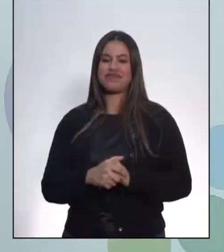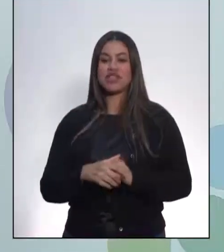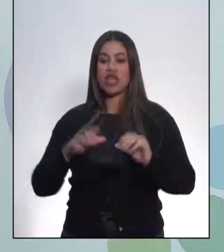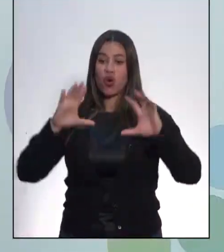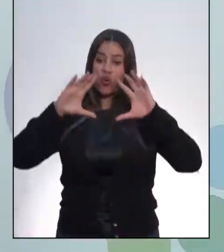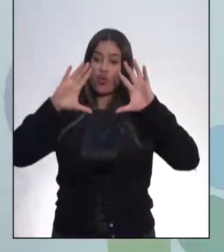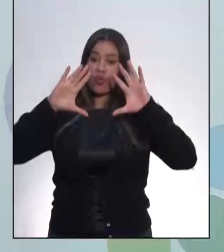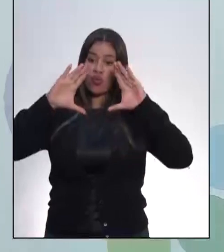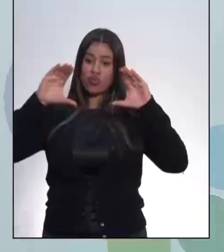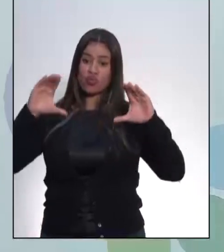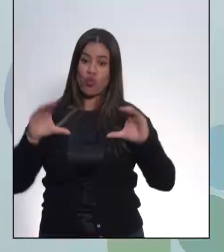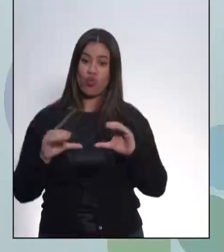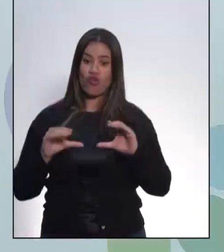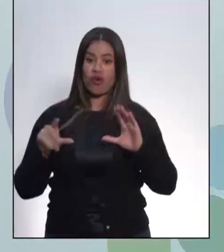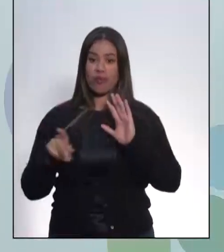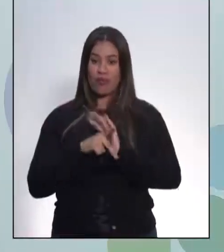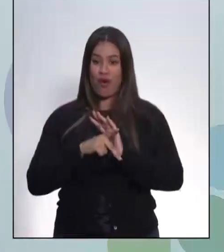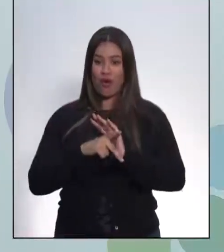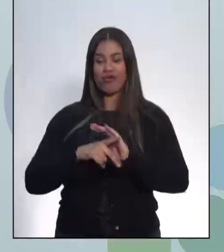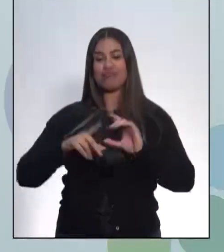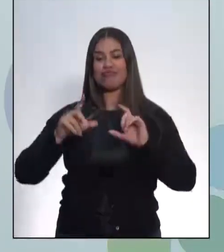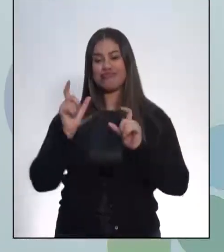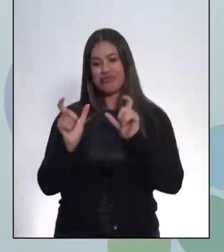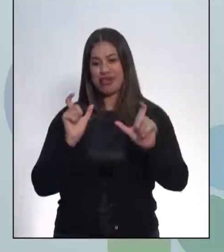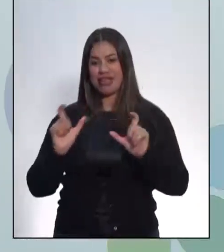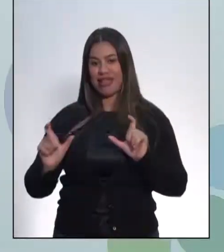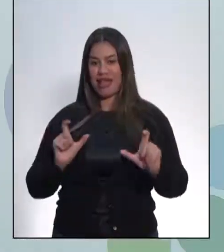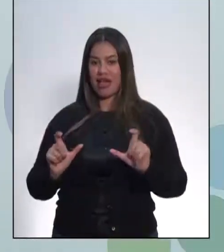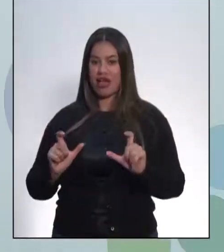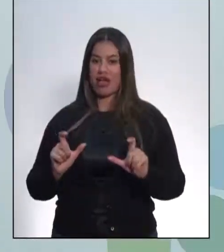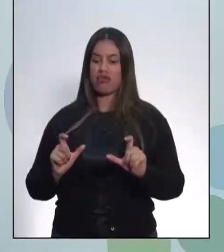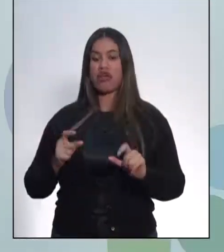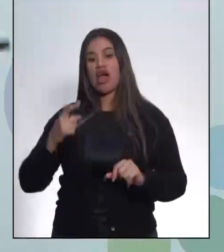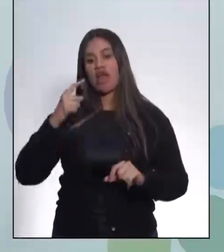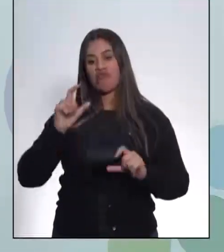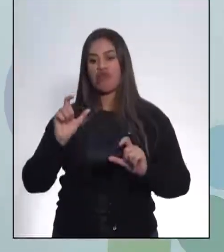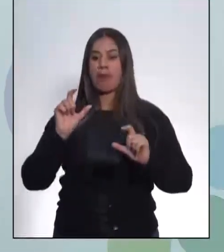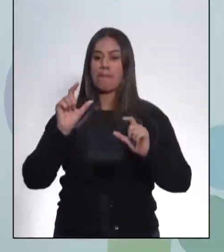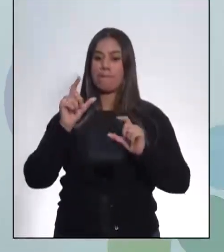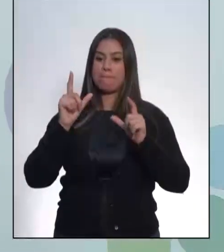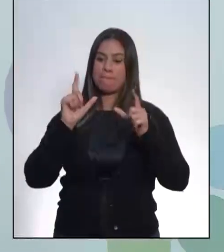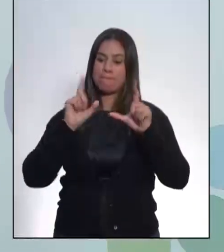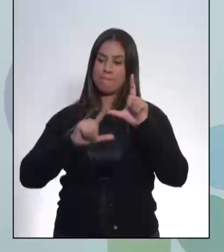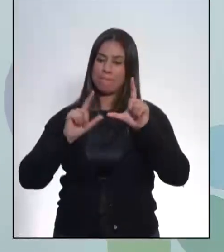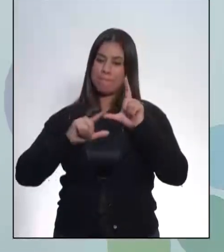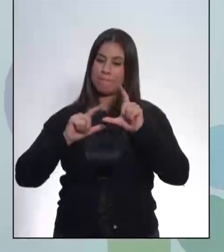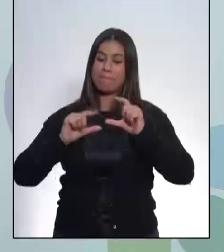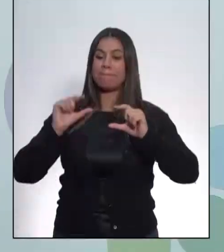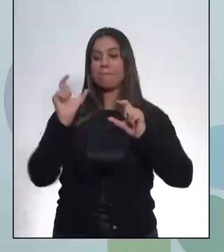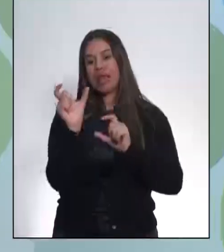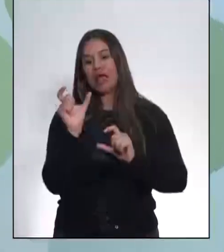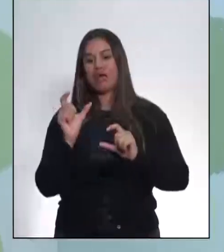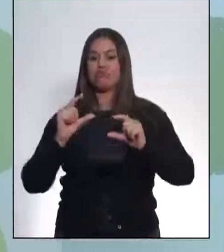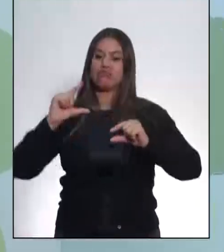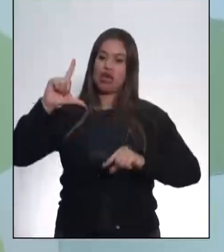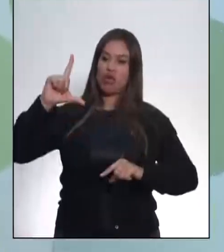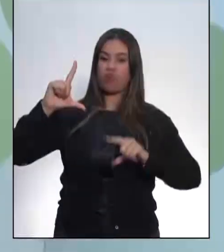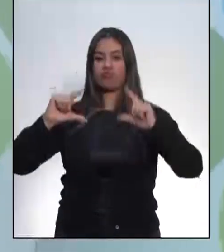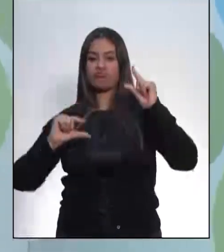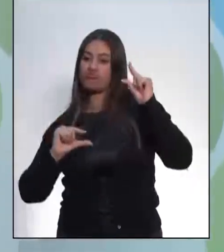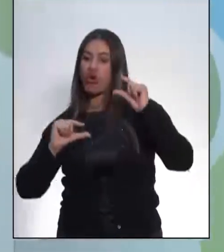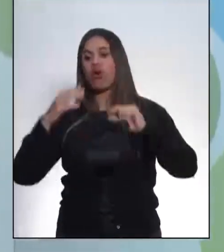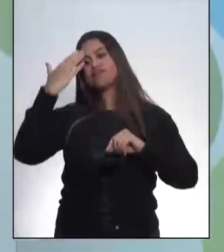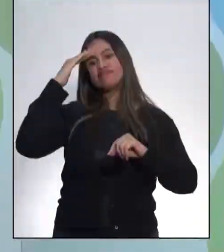de palavras, eu sei qual é a área de conhecimento. E se a palavra é maior ou menor, é porque ela usa mais aquela palavra. Tudo bem? Então, a gente precisa